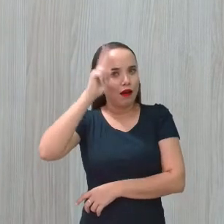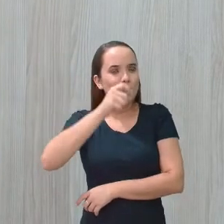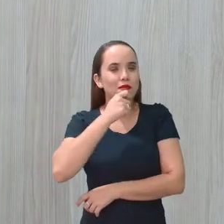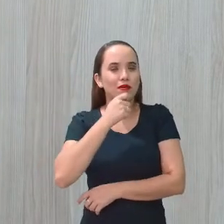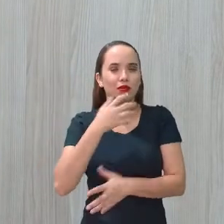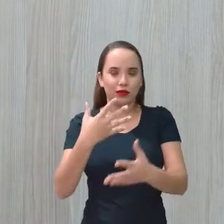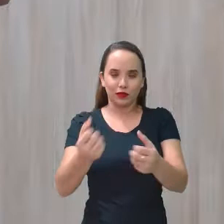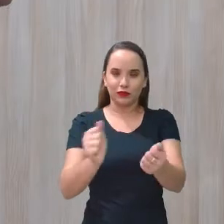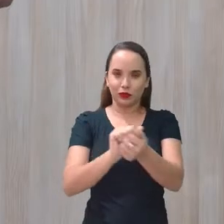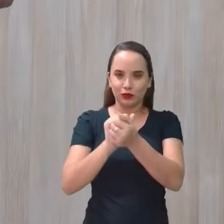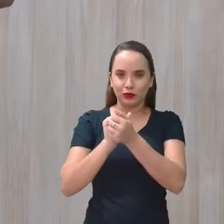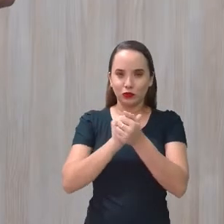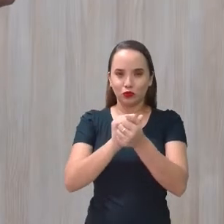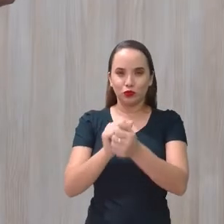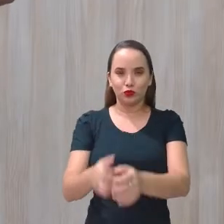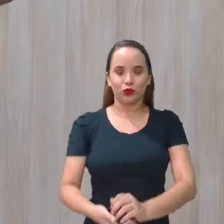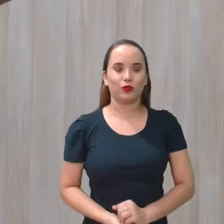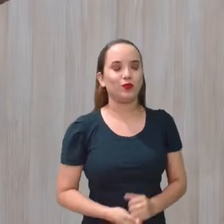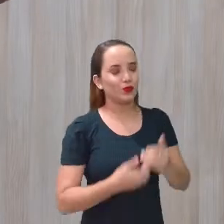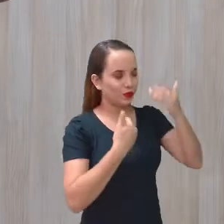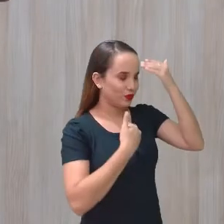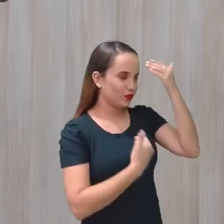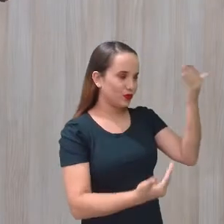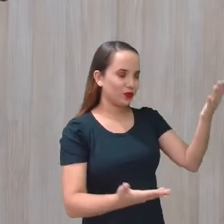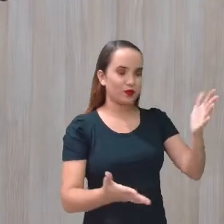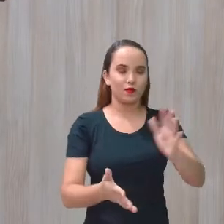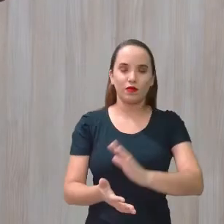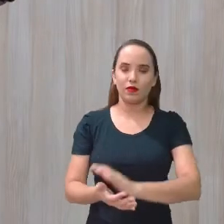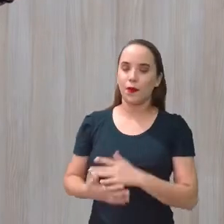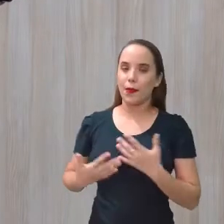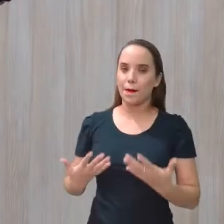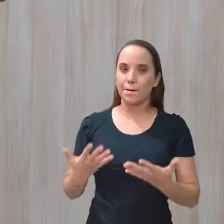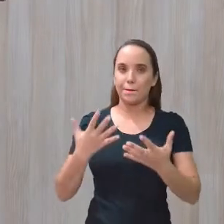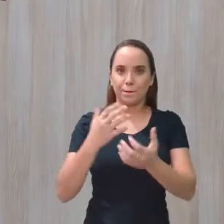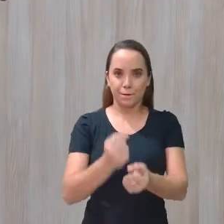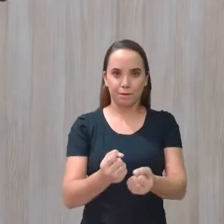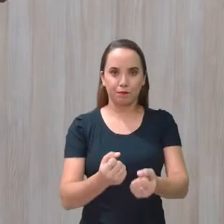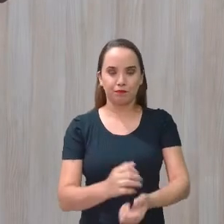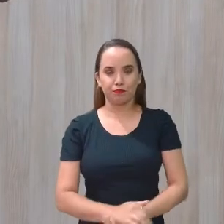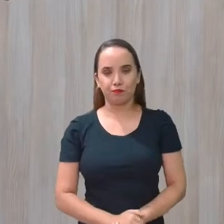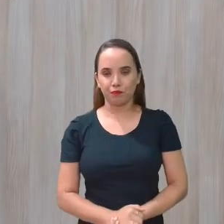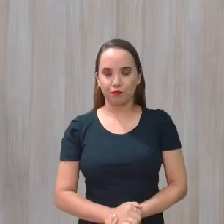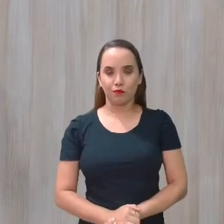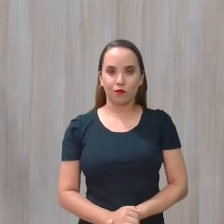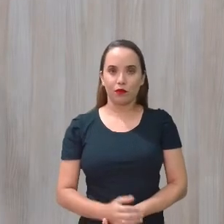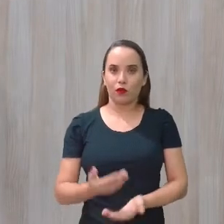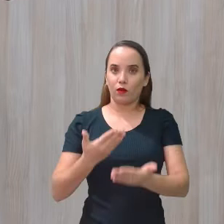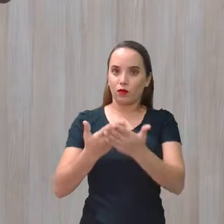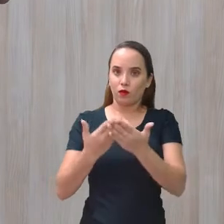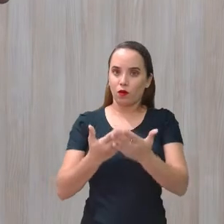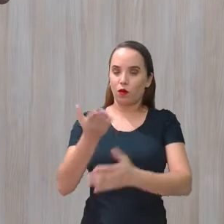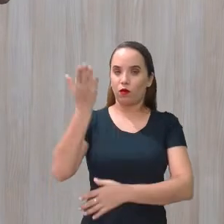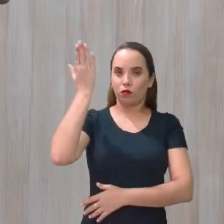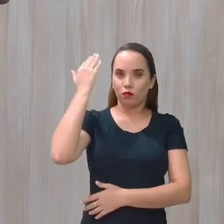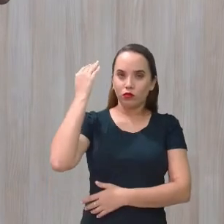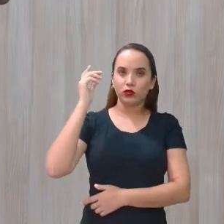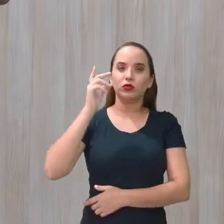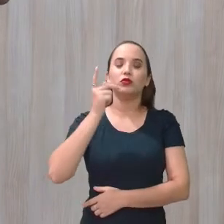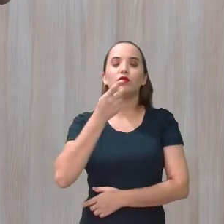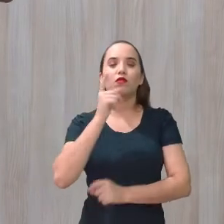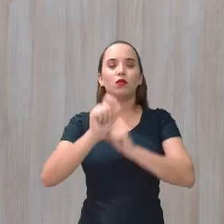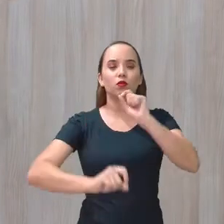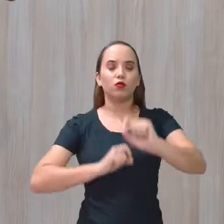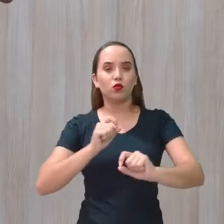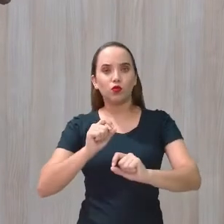então. Valeu, Carol. Então, vamos lá. Quando a gente falou na aula anterior que as equações elas